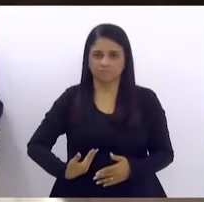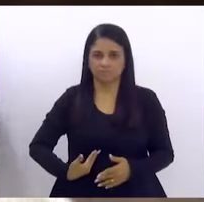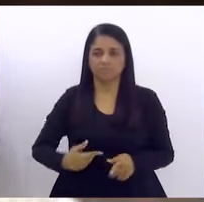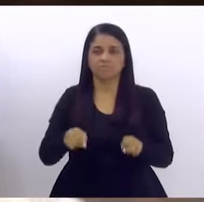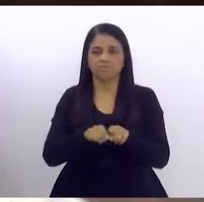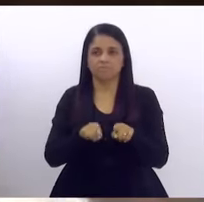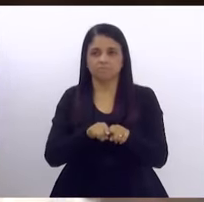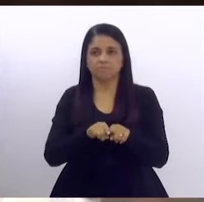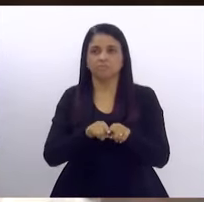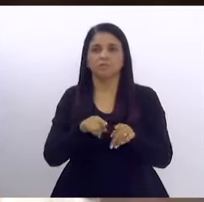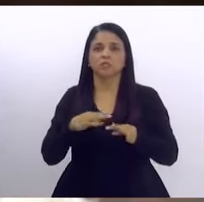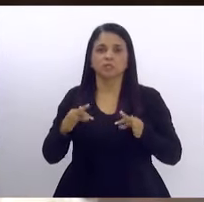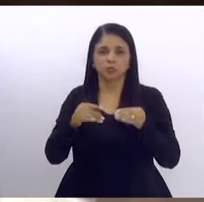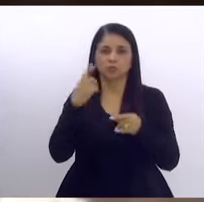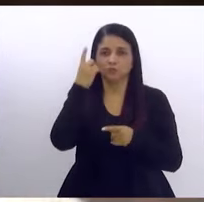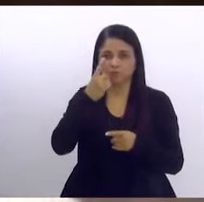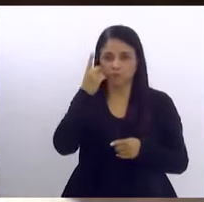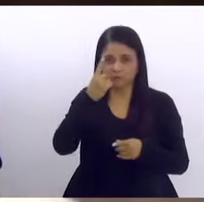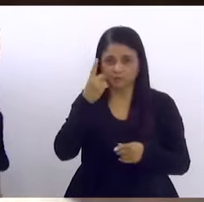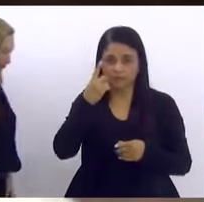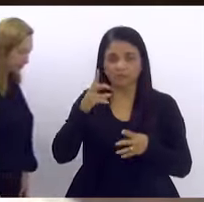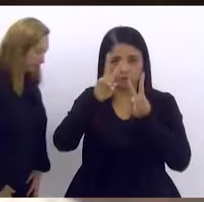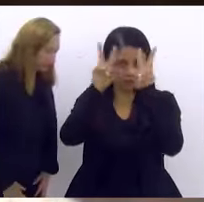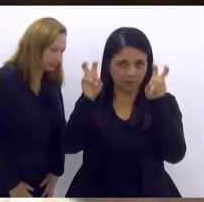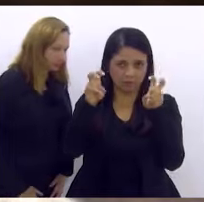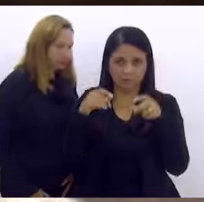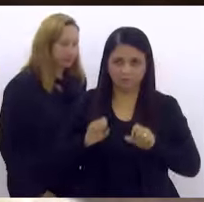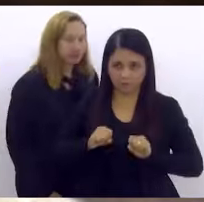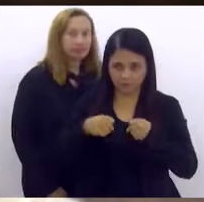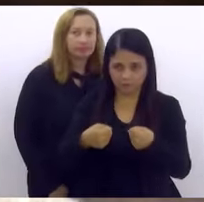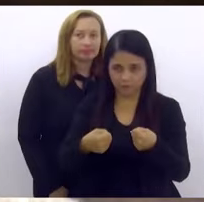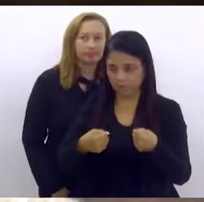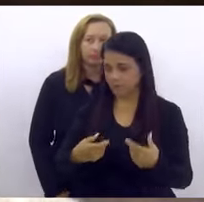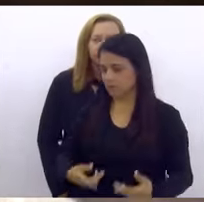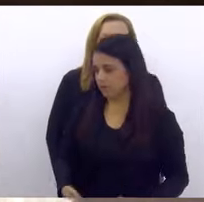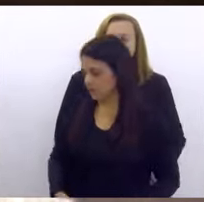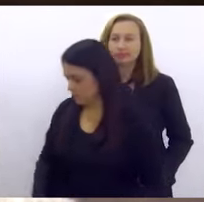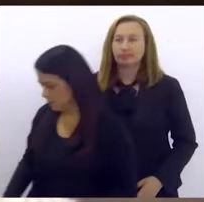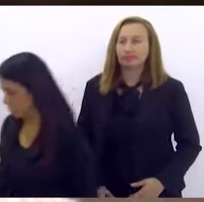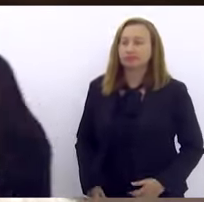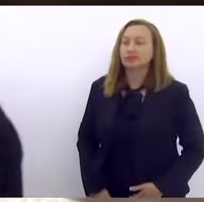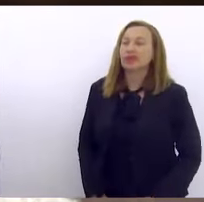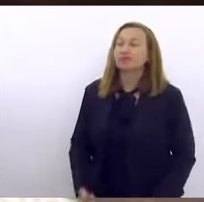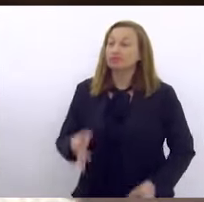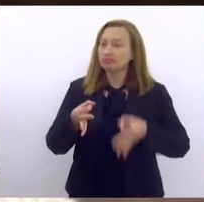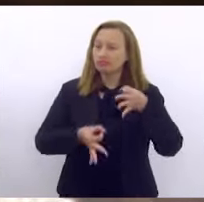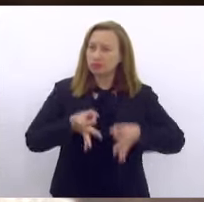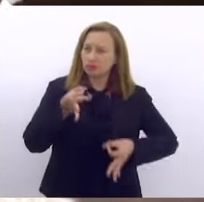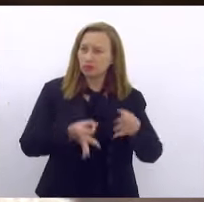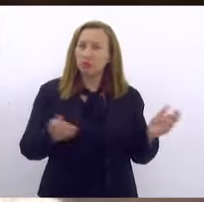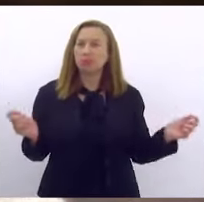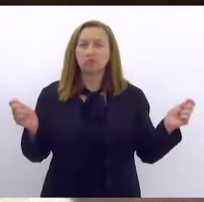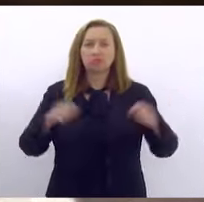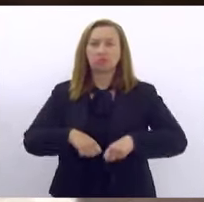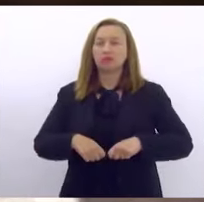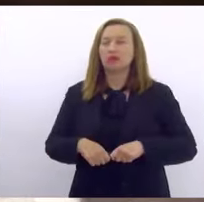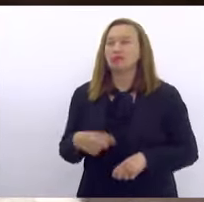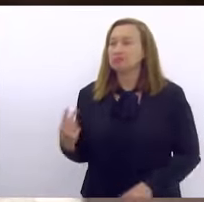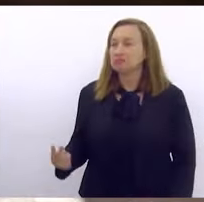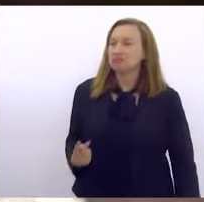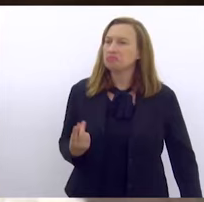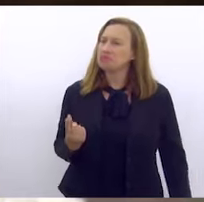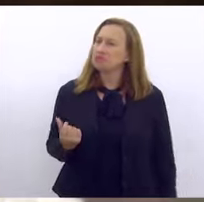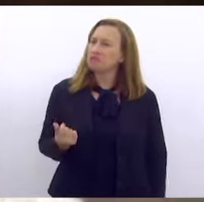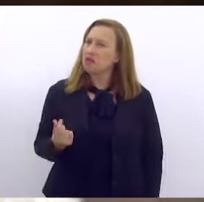os deputados aqui que têm esse tema, e é uma medida justa que vai possibilitar aí um valor